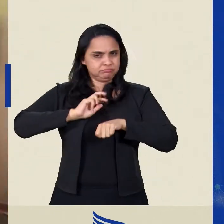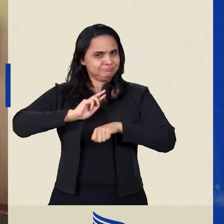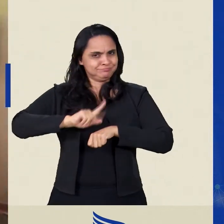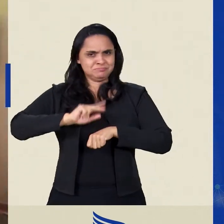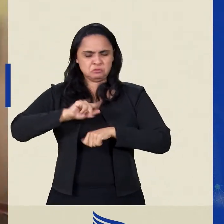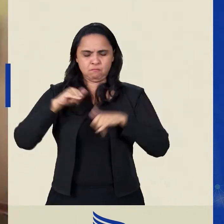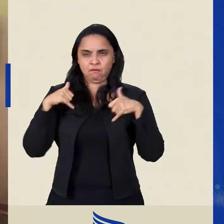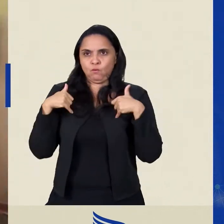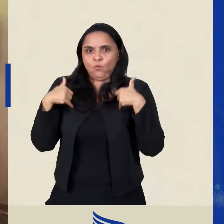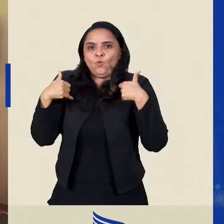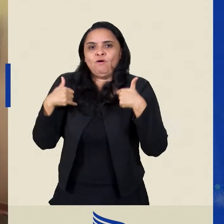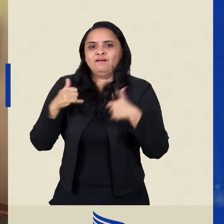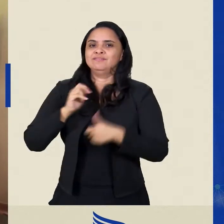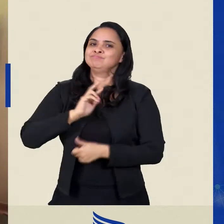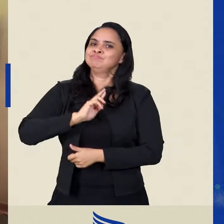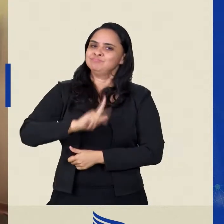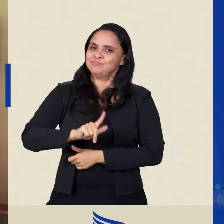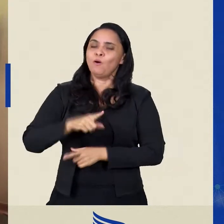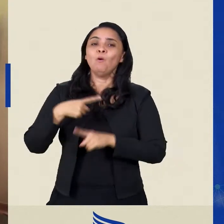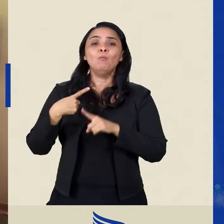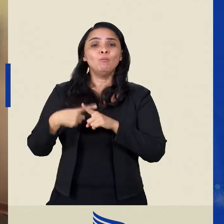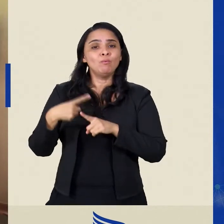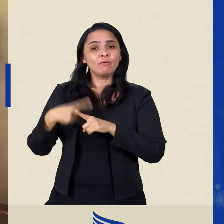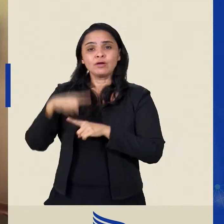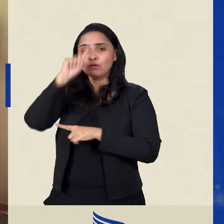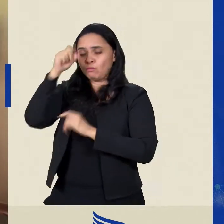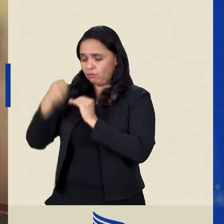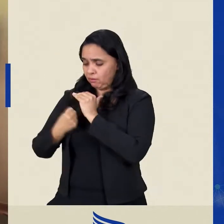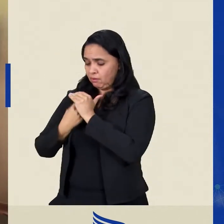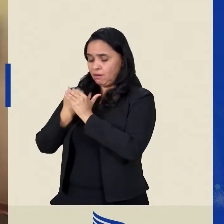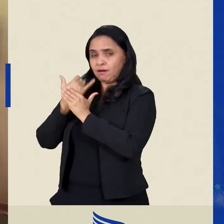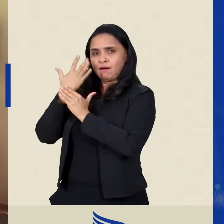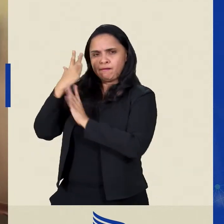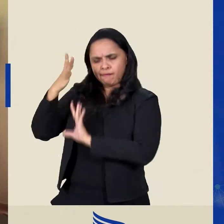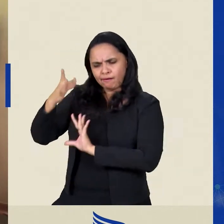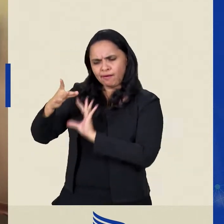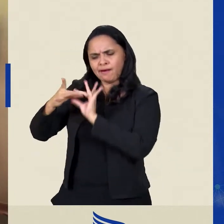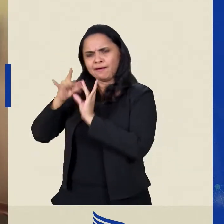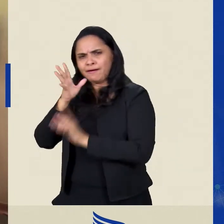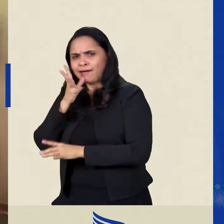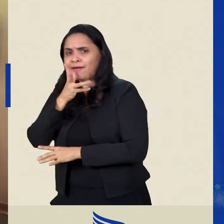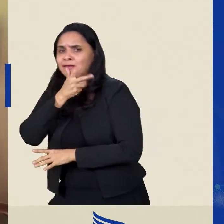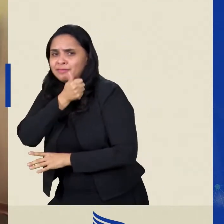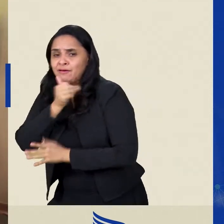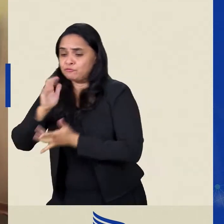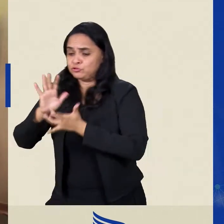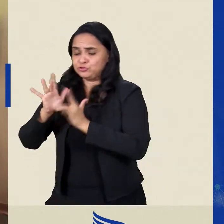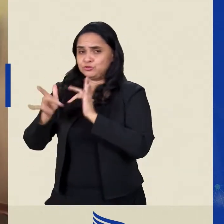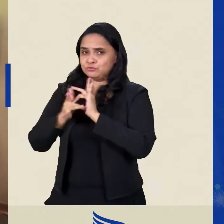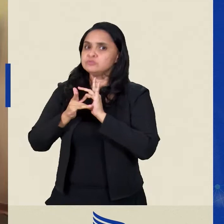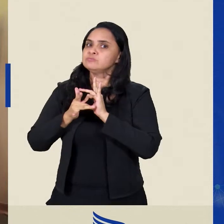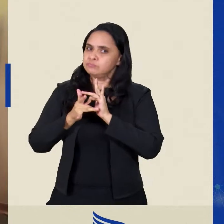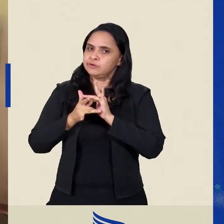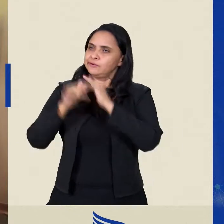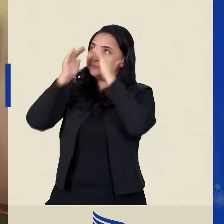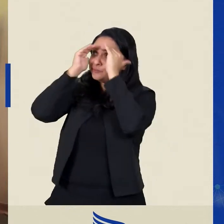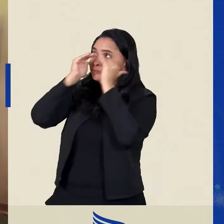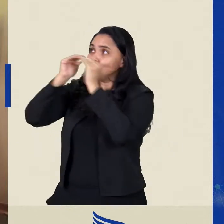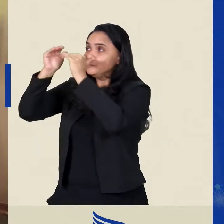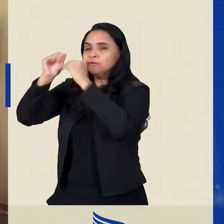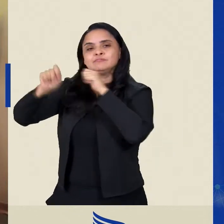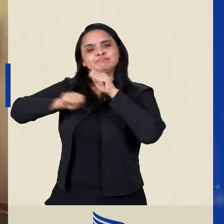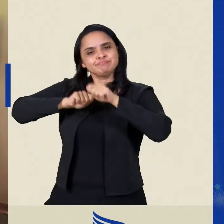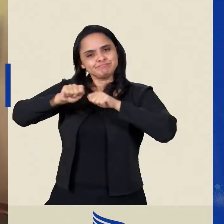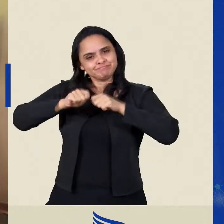glorie, porque somos feitura sua, criados em Cristo Jesus para as boas obras. Então, aqui está